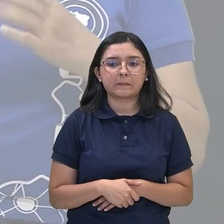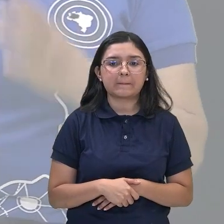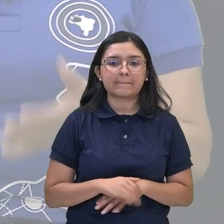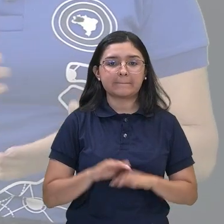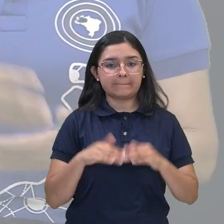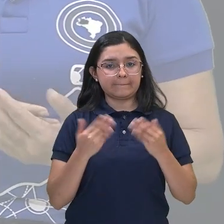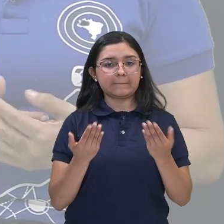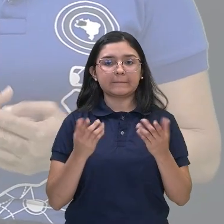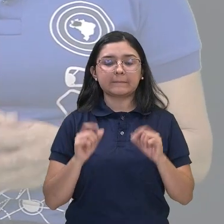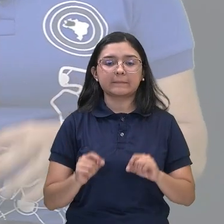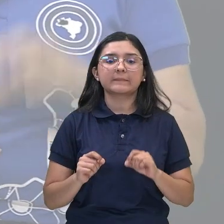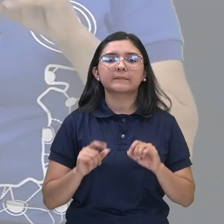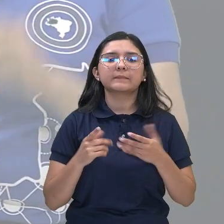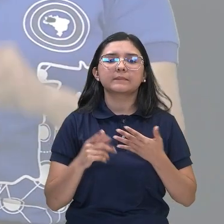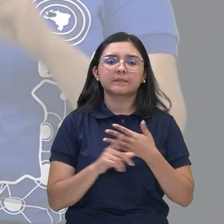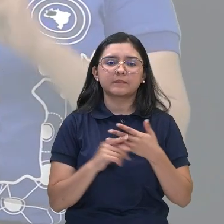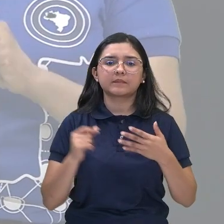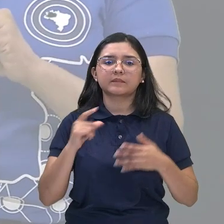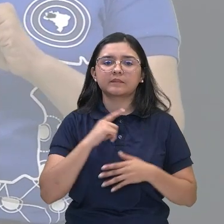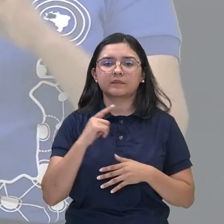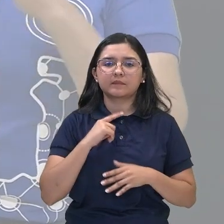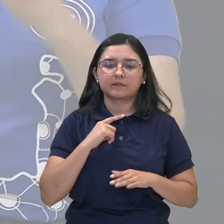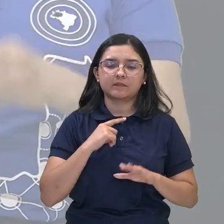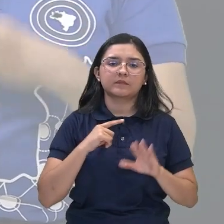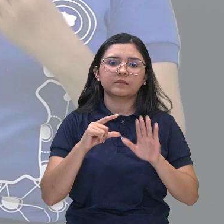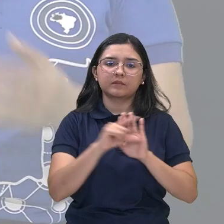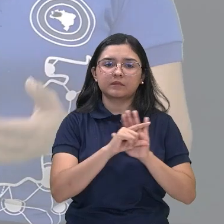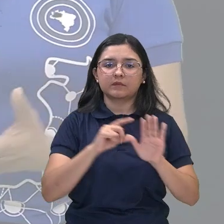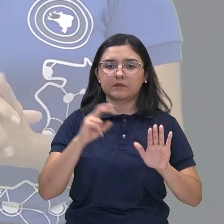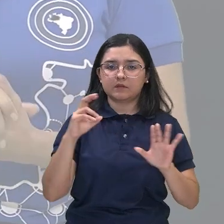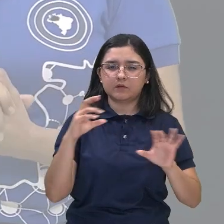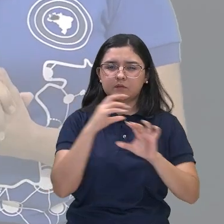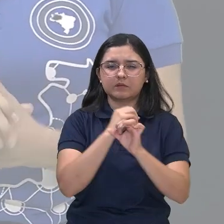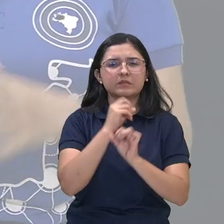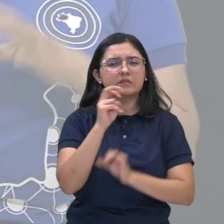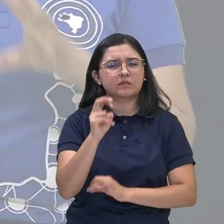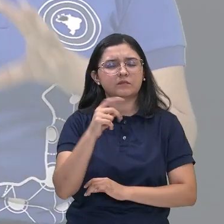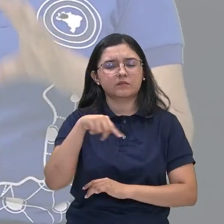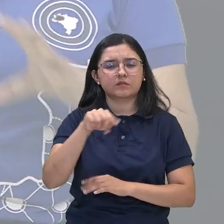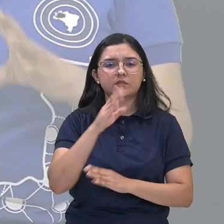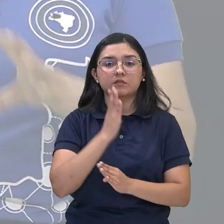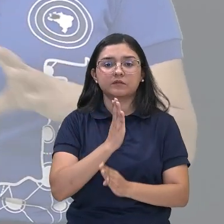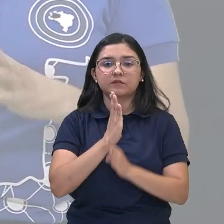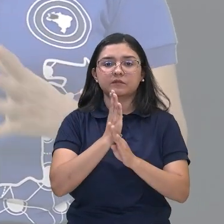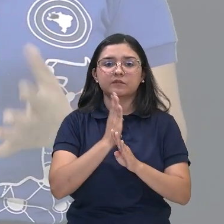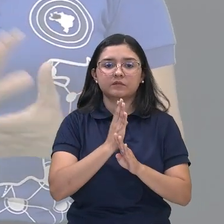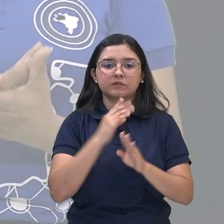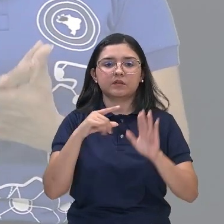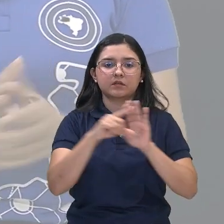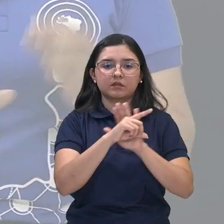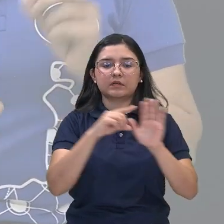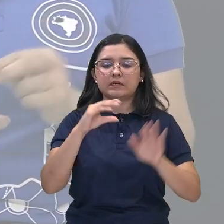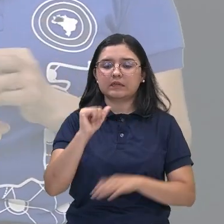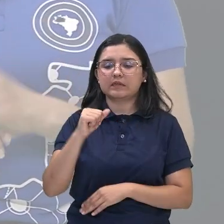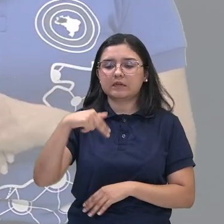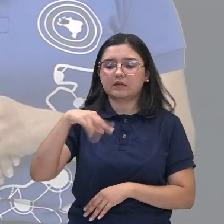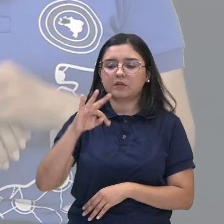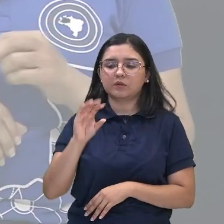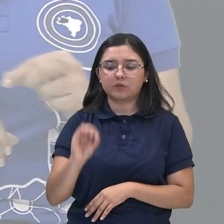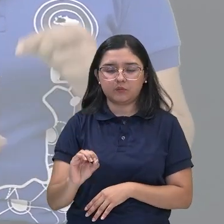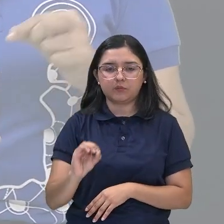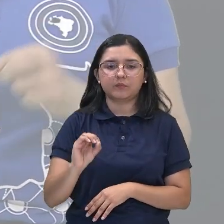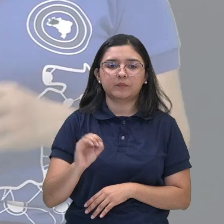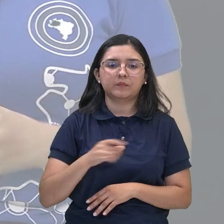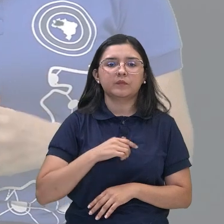Então, essa obra ela foi dividida em 5 cantos, só para vocês, né, identificarem cada canto o que acontecia. Então, no